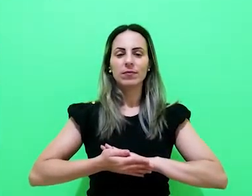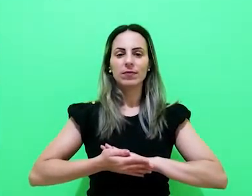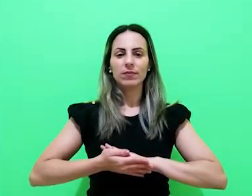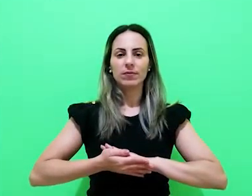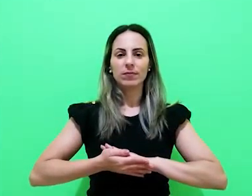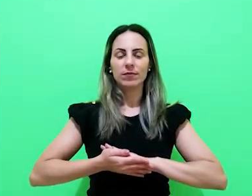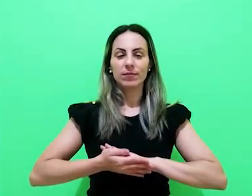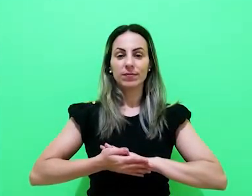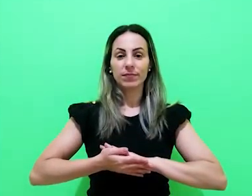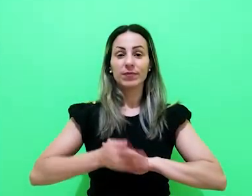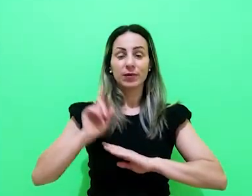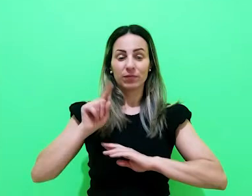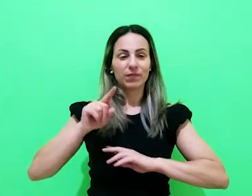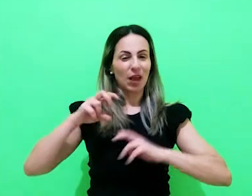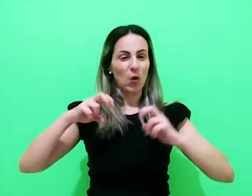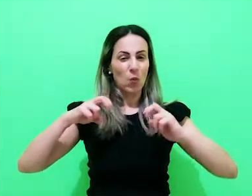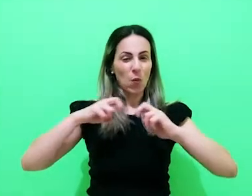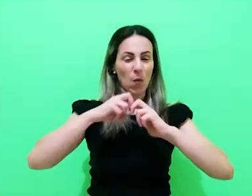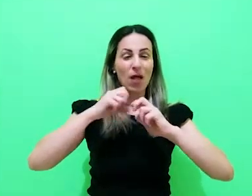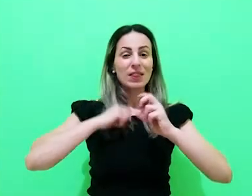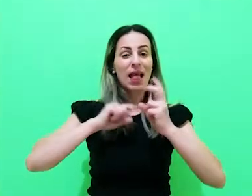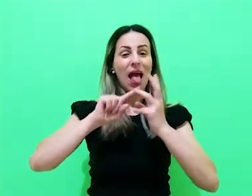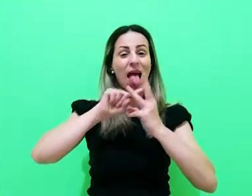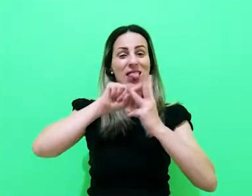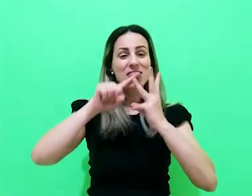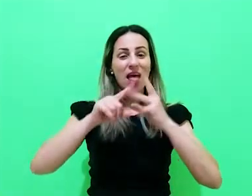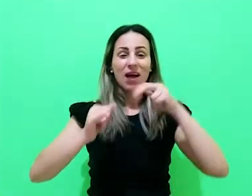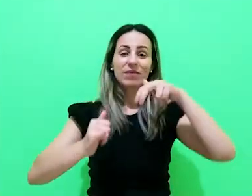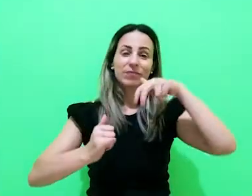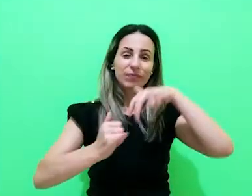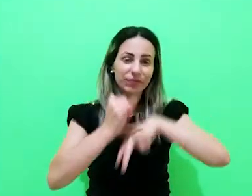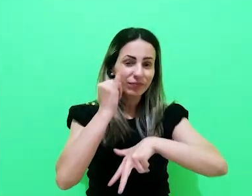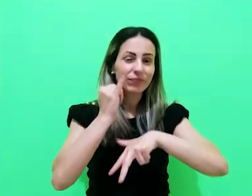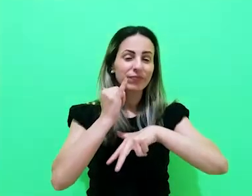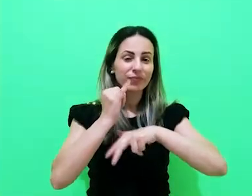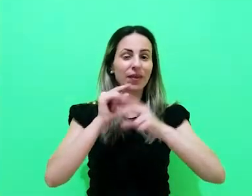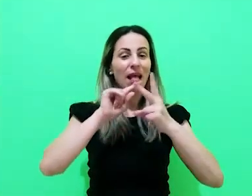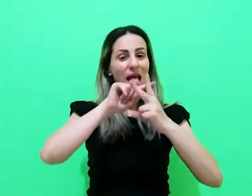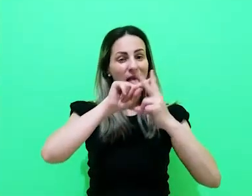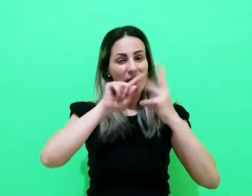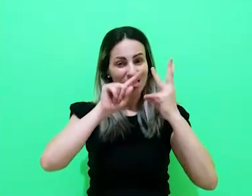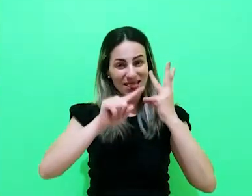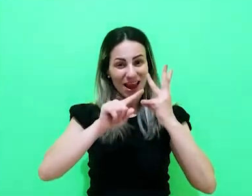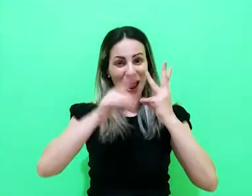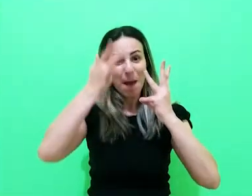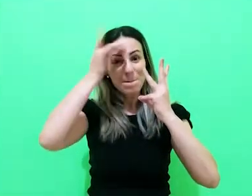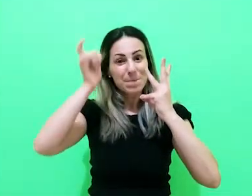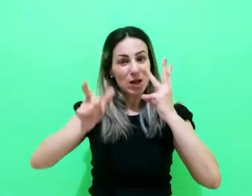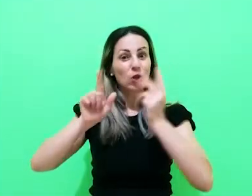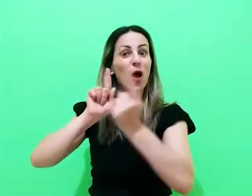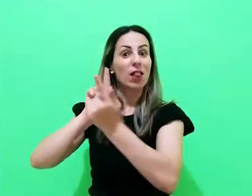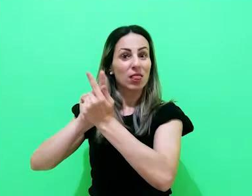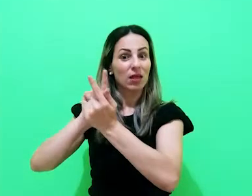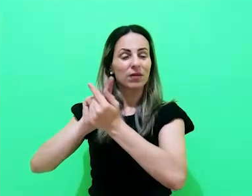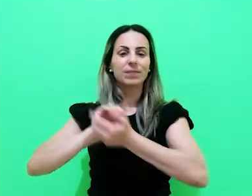E nesse acidente, pessoal, vão ter 3 vítimas, nós somos informados que nós temos 3 vítimas para atender.